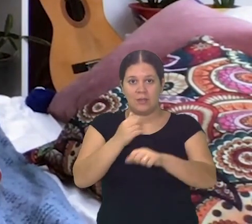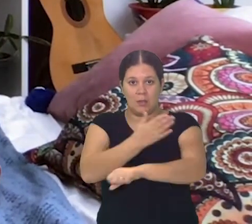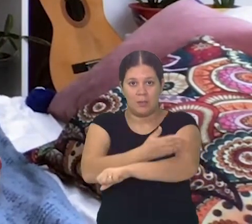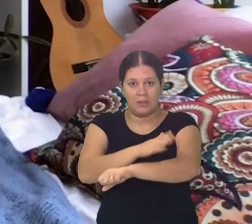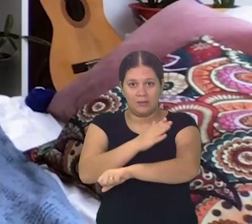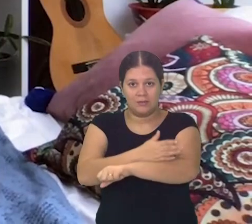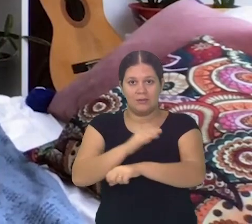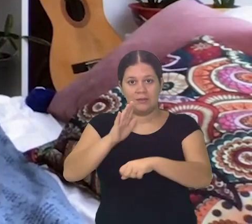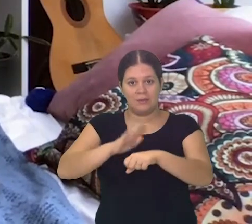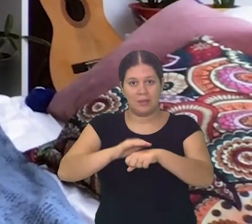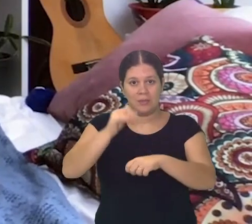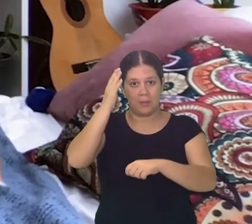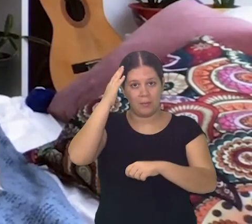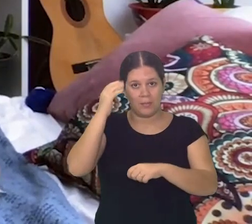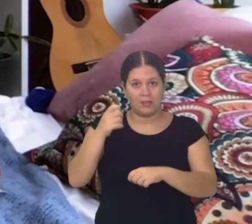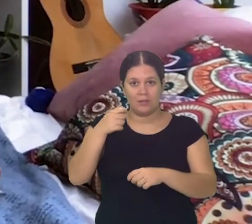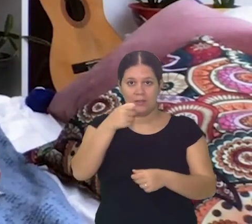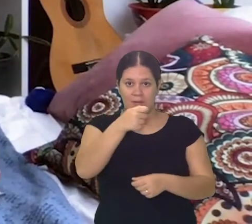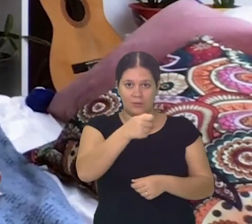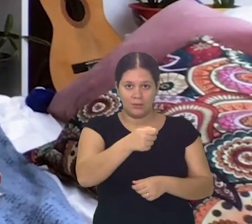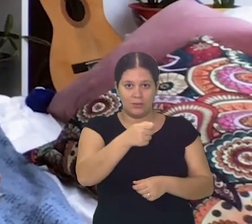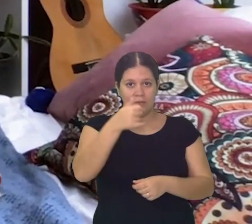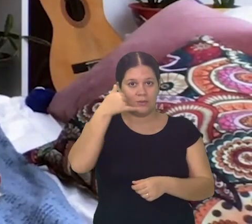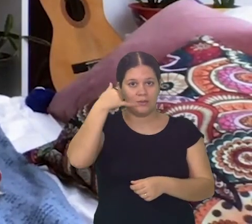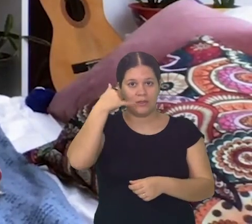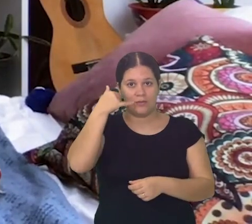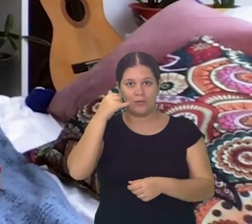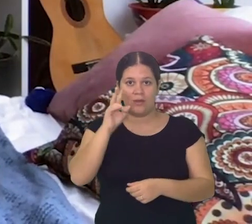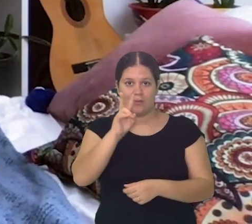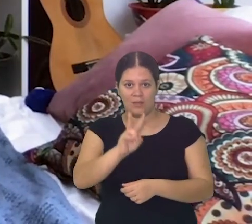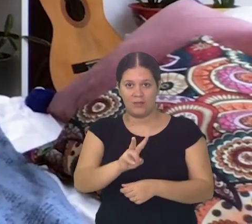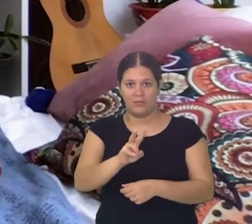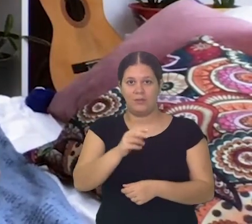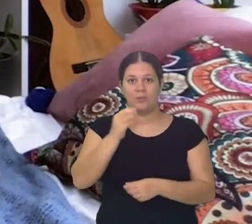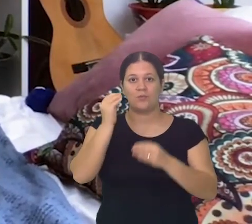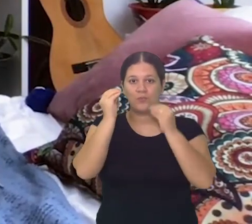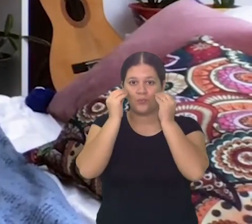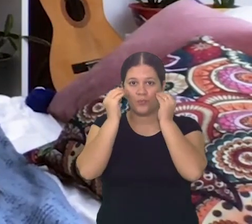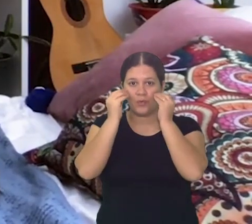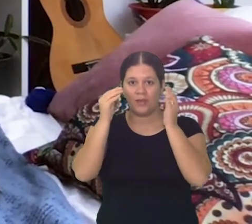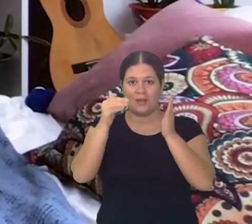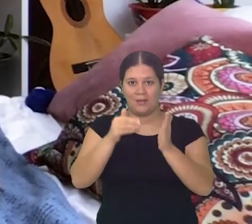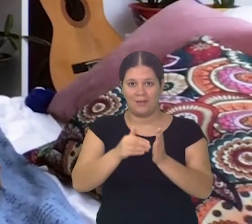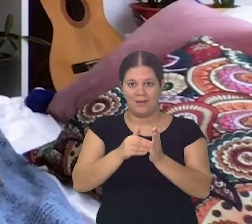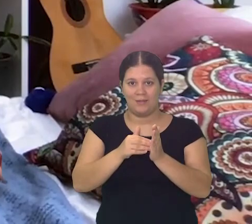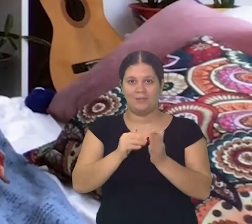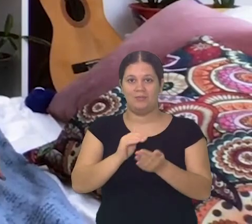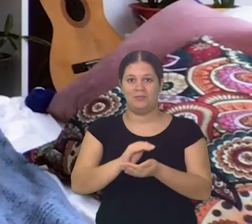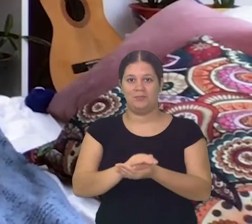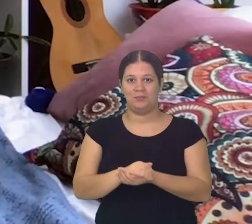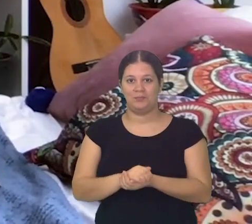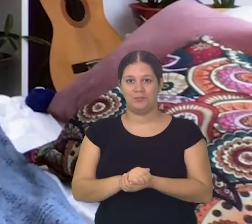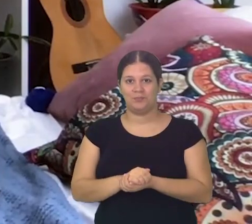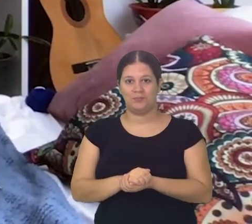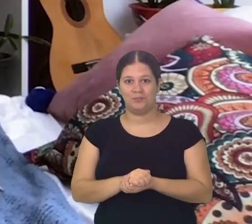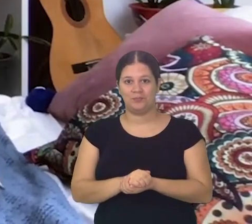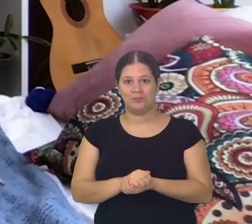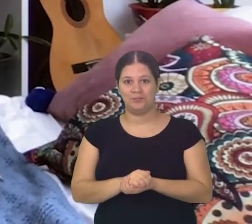representações. Agora, para saber mais, basta apontar a câmera do celular para o QR Code que está na tela. Um beijão e até a